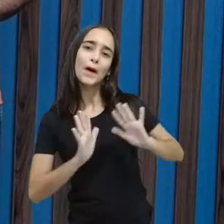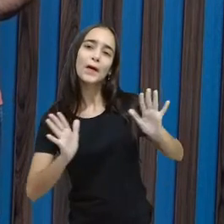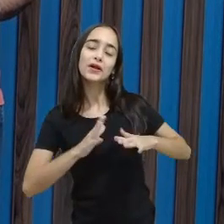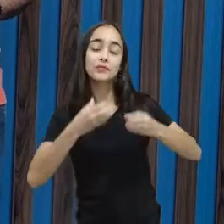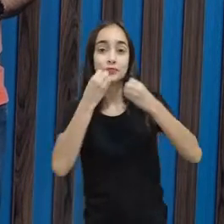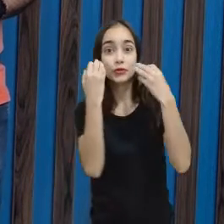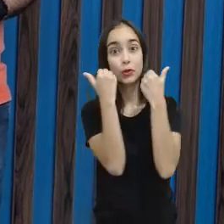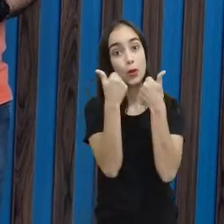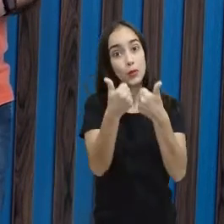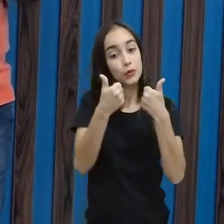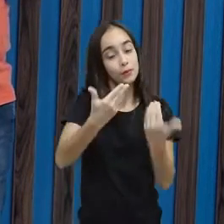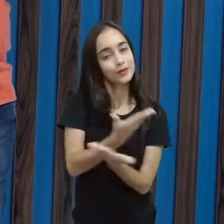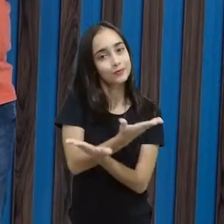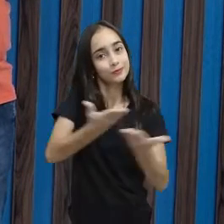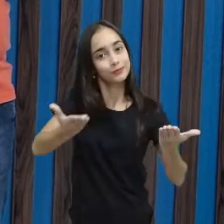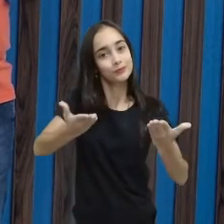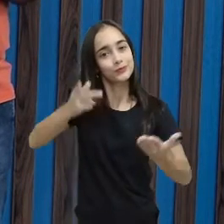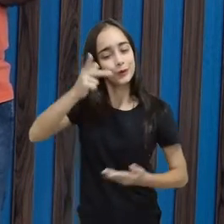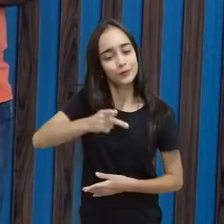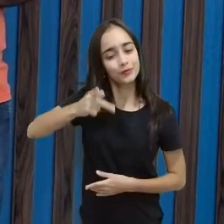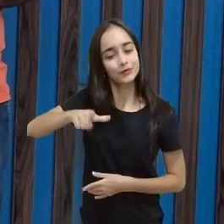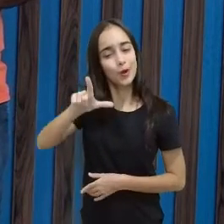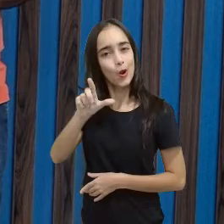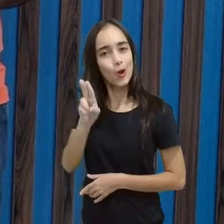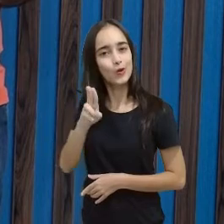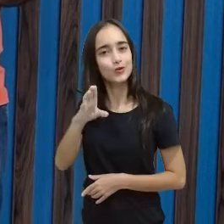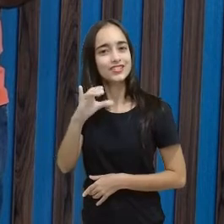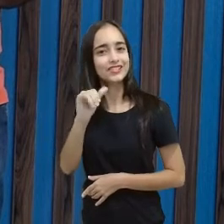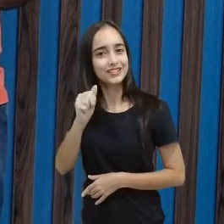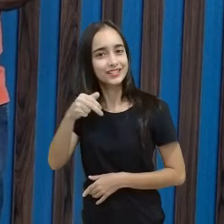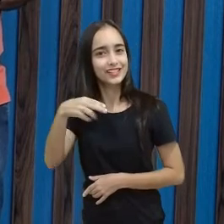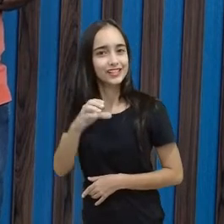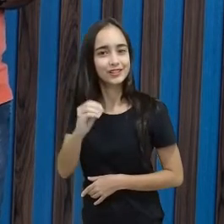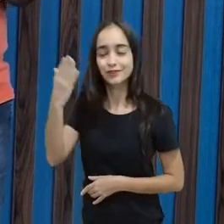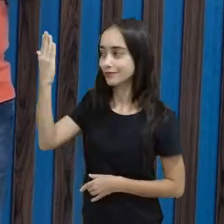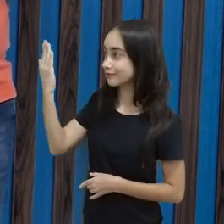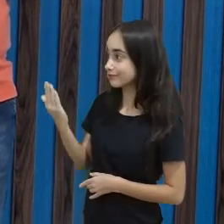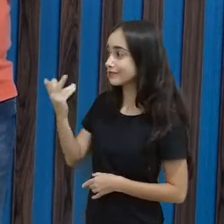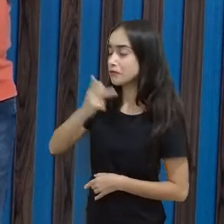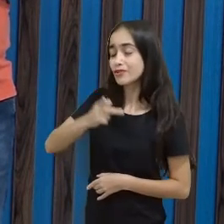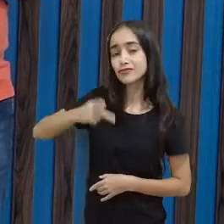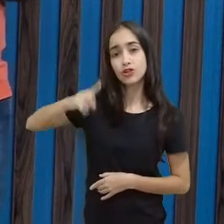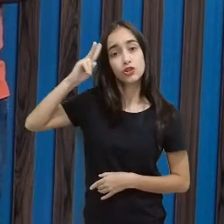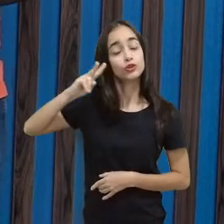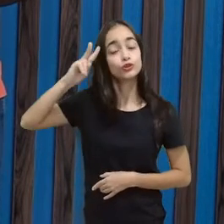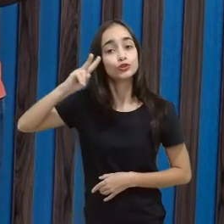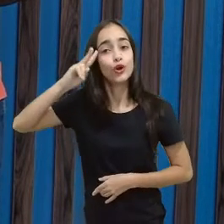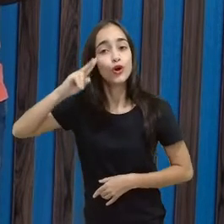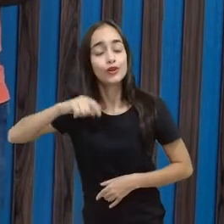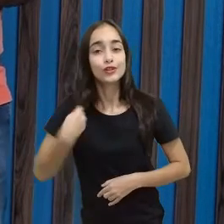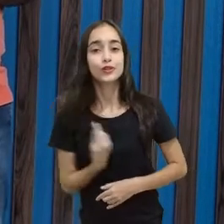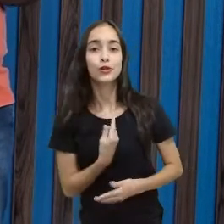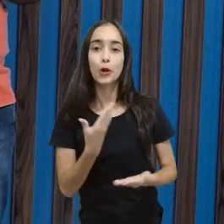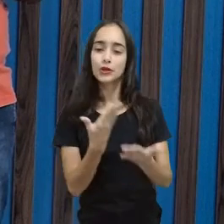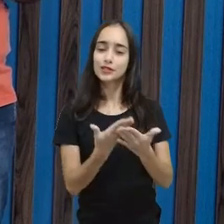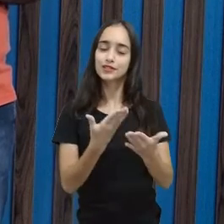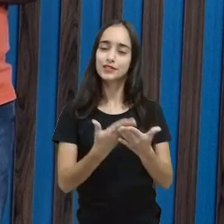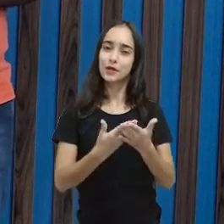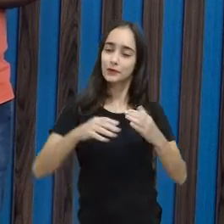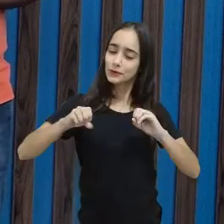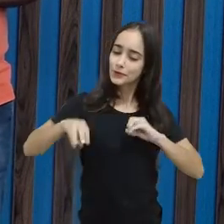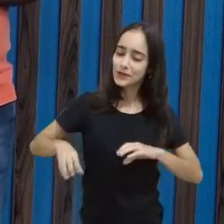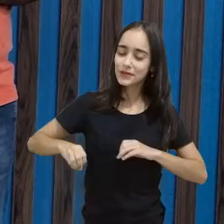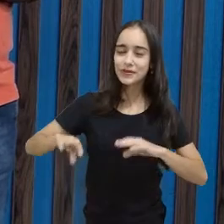pessoal, tudo bom com vocês? Eu sou o professor Luciano Júnior, professor de História. Nós vamos para mais uma aula do